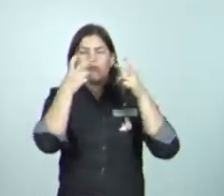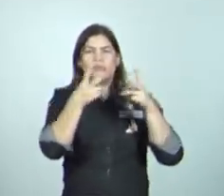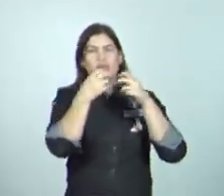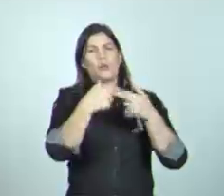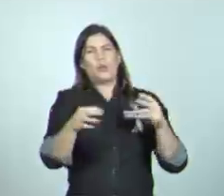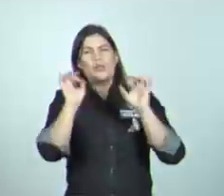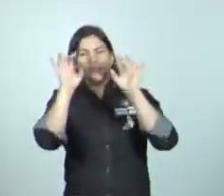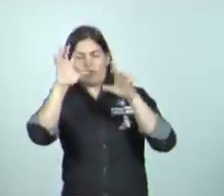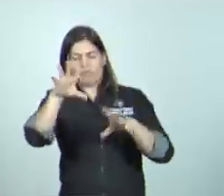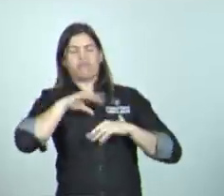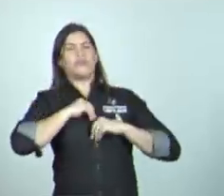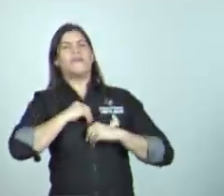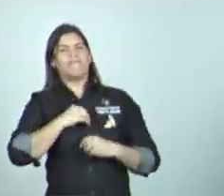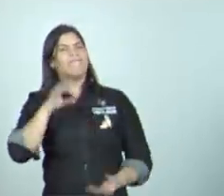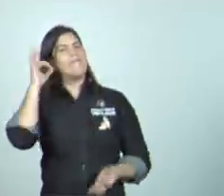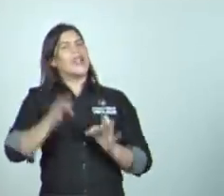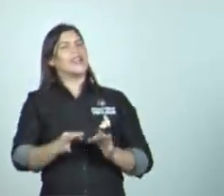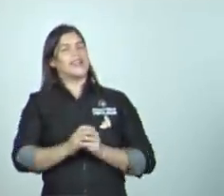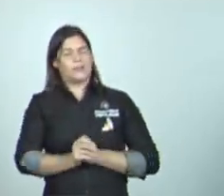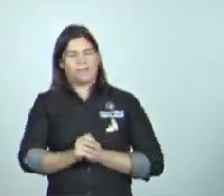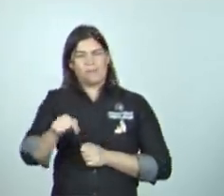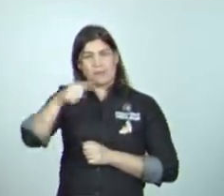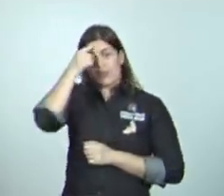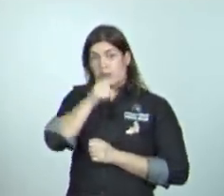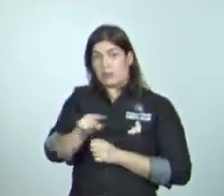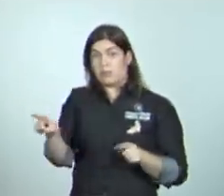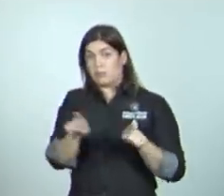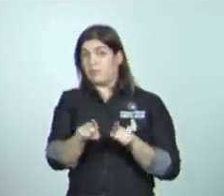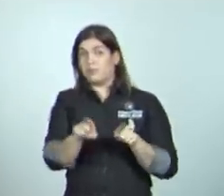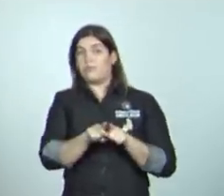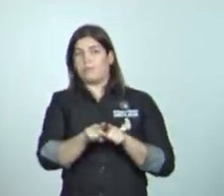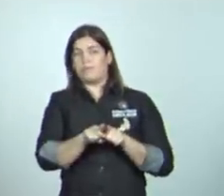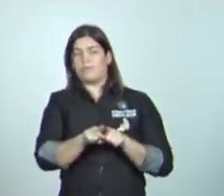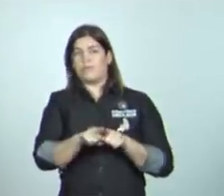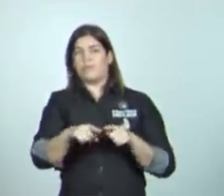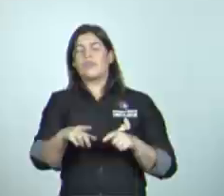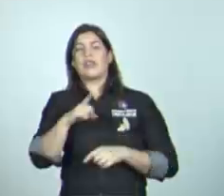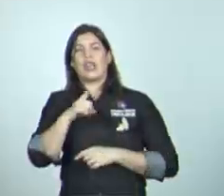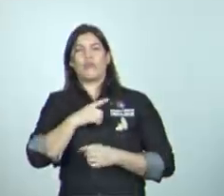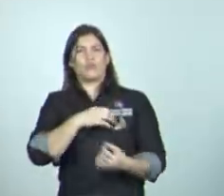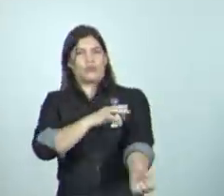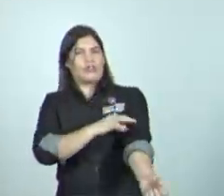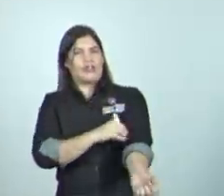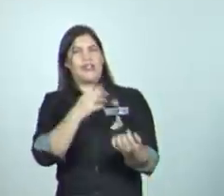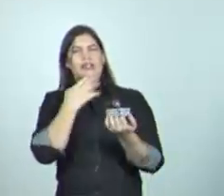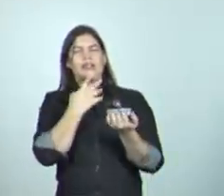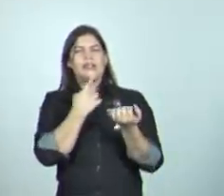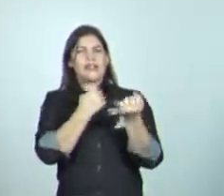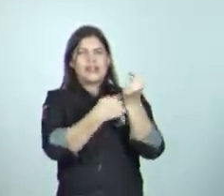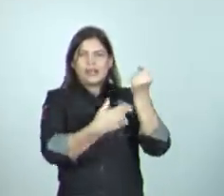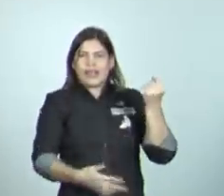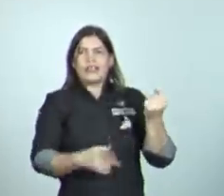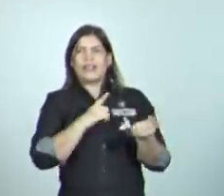do trabalho da igreja essa semana também tivemos que colher sangue aqui na igreja para o hemorrio sabe que